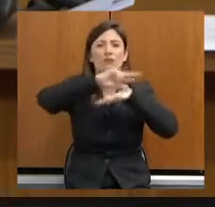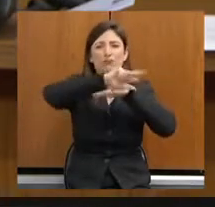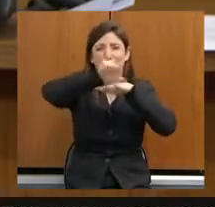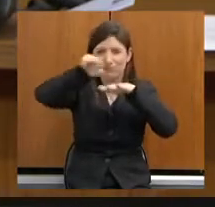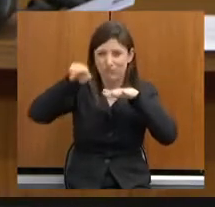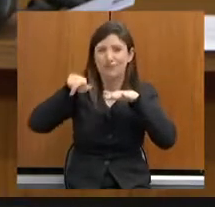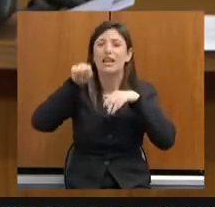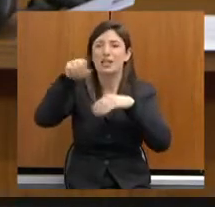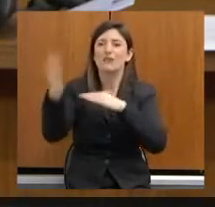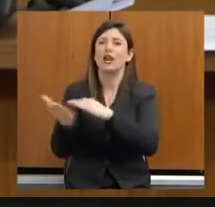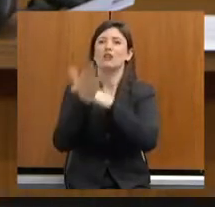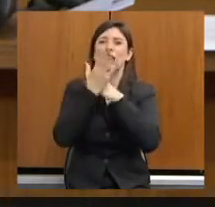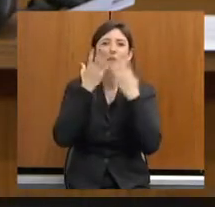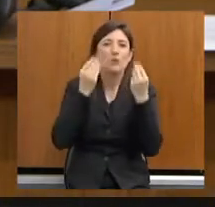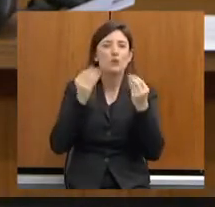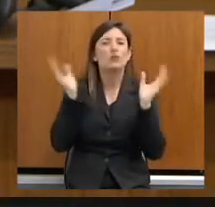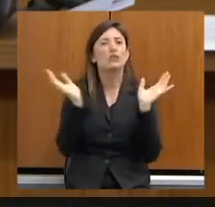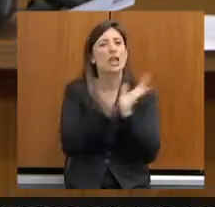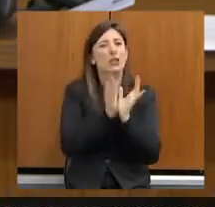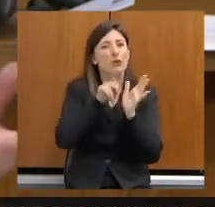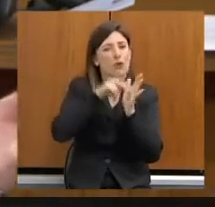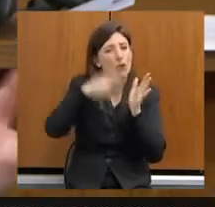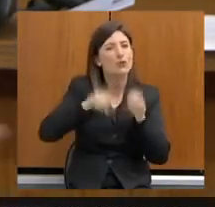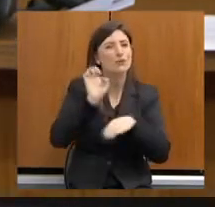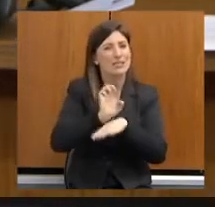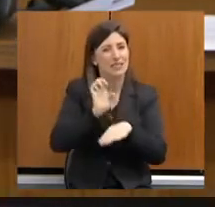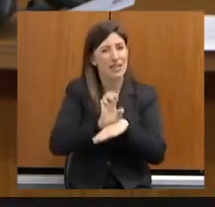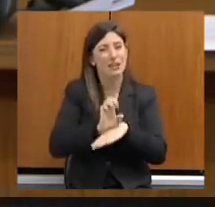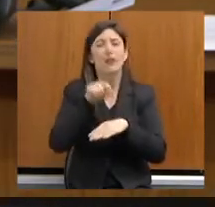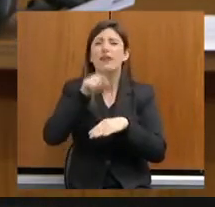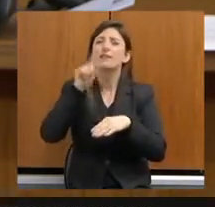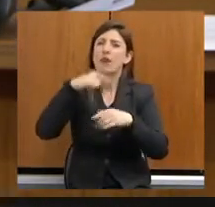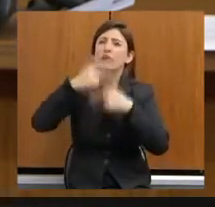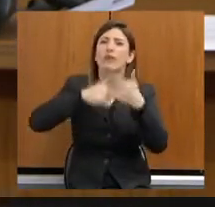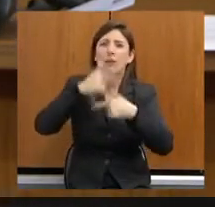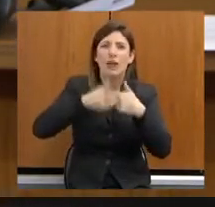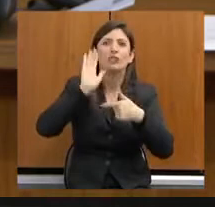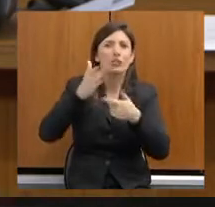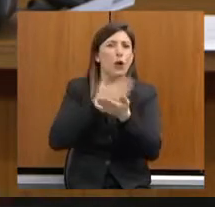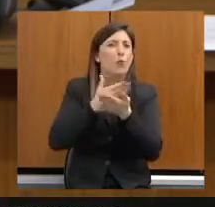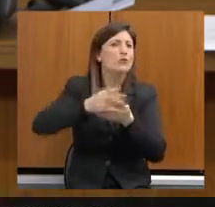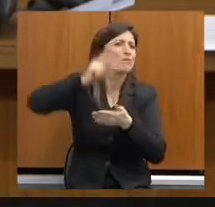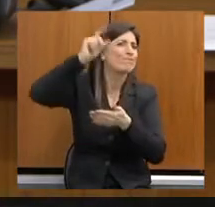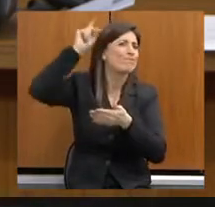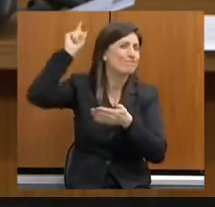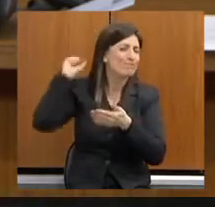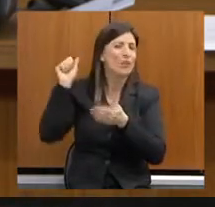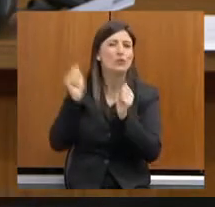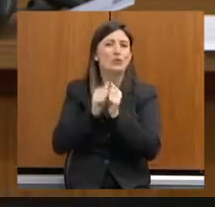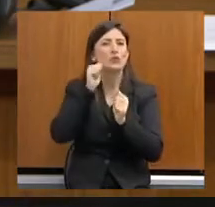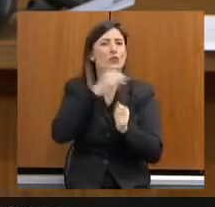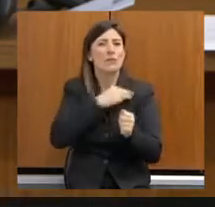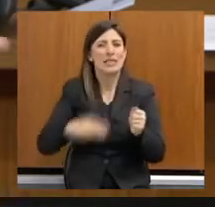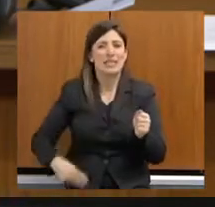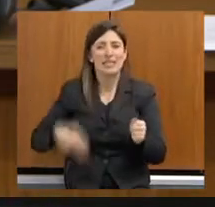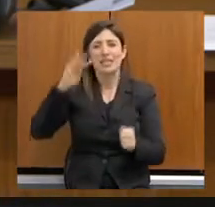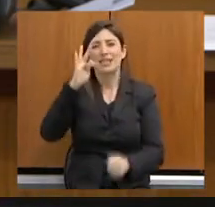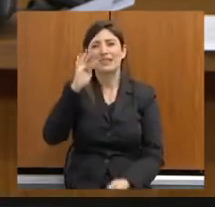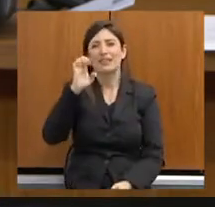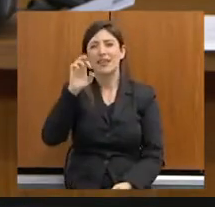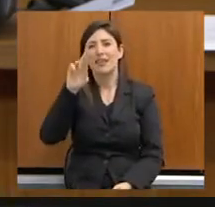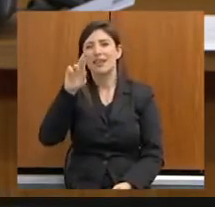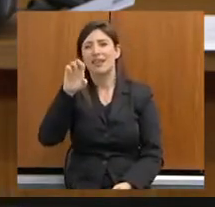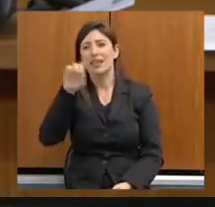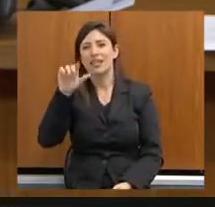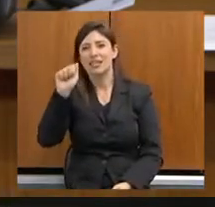setor no nosso estado é isso também um trabalho que já começou lá atrás com o nosso misterioso Cristina Prefeito aqui só